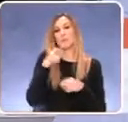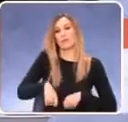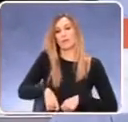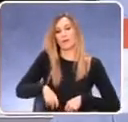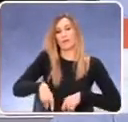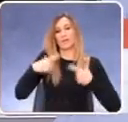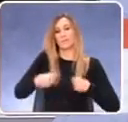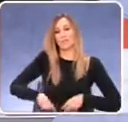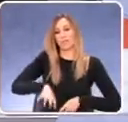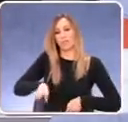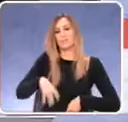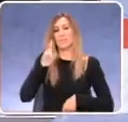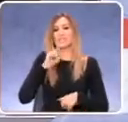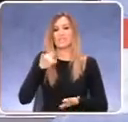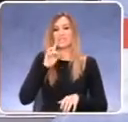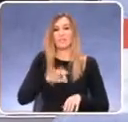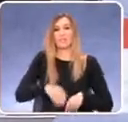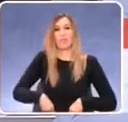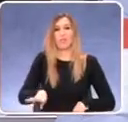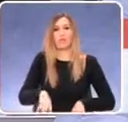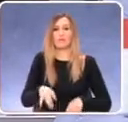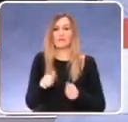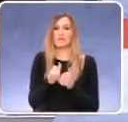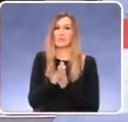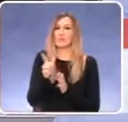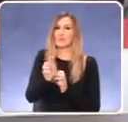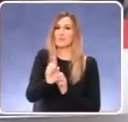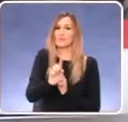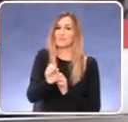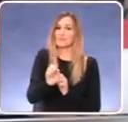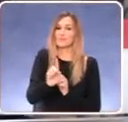é normal ver uma senhora com a camisa fora das calças. Nem todos.